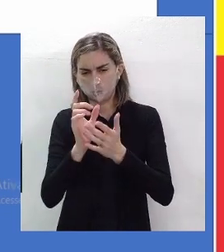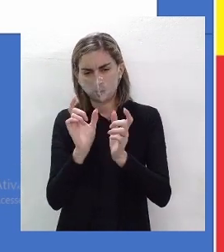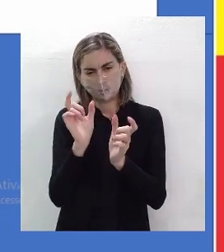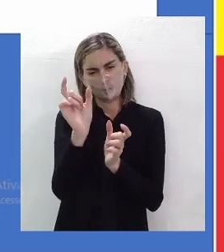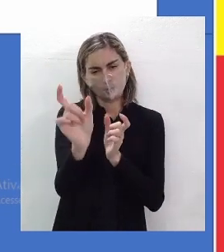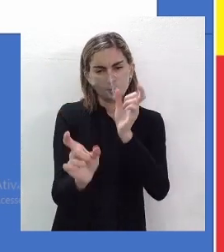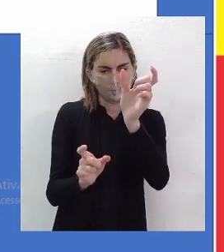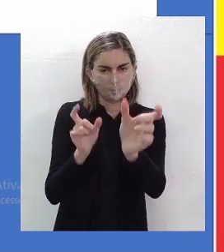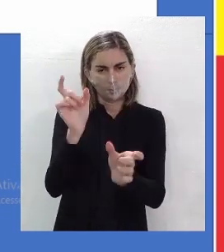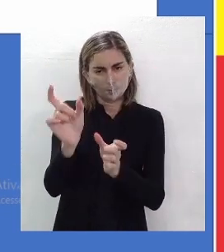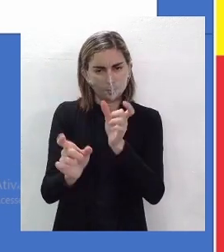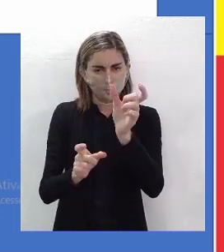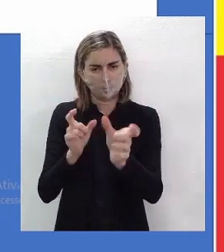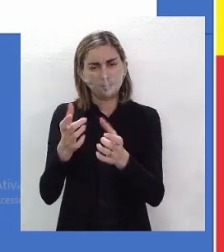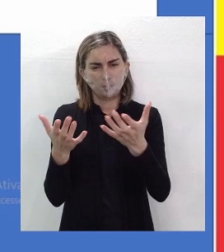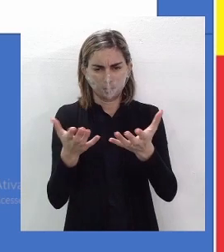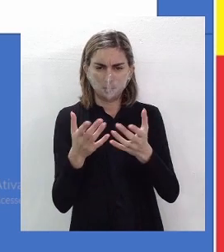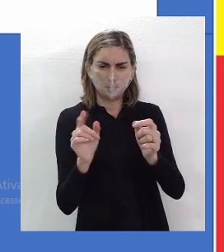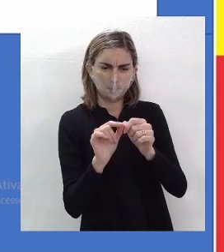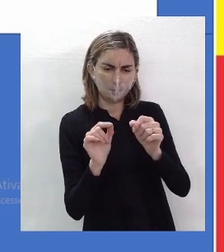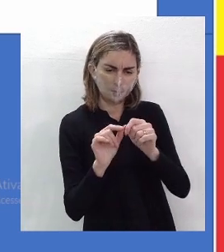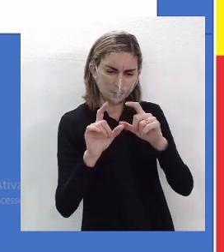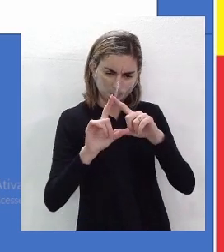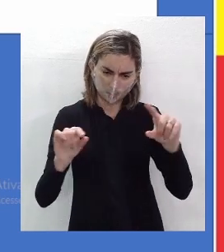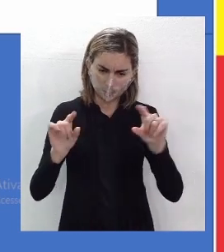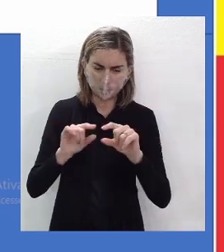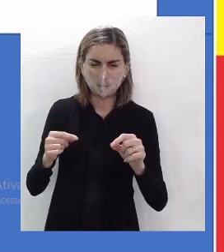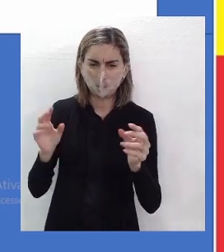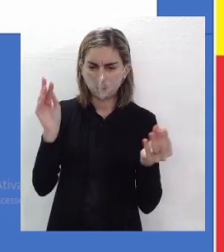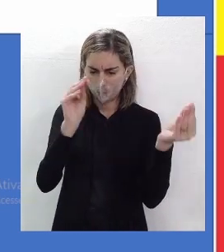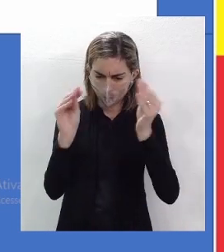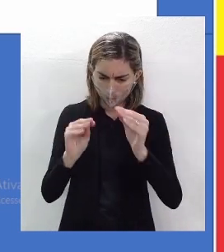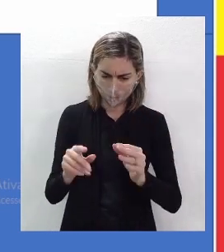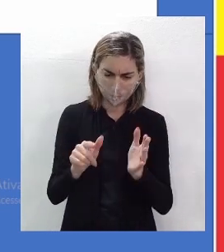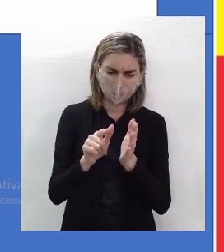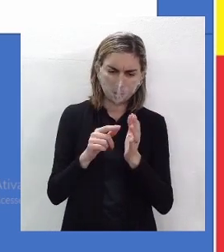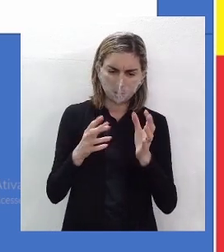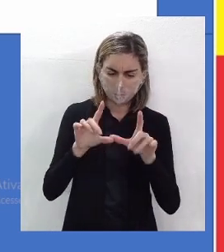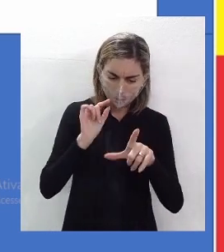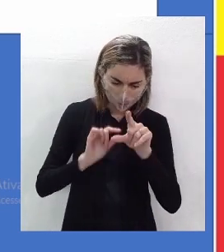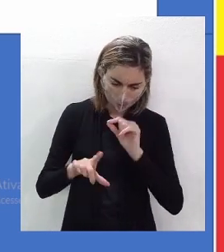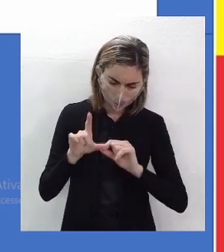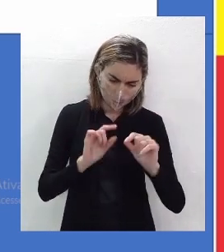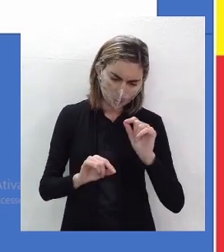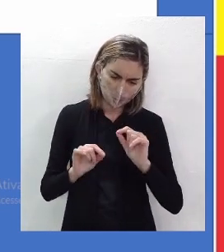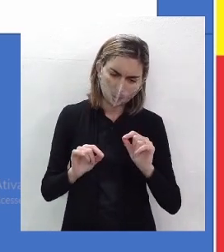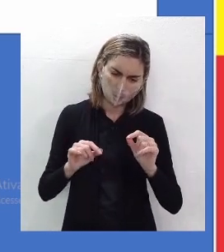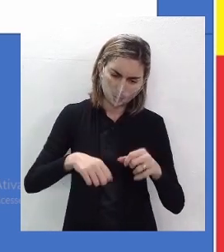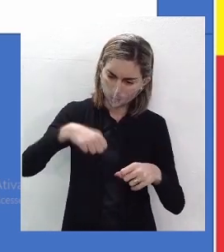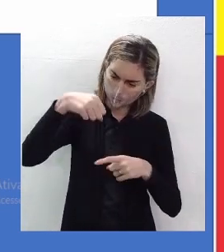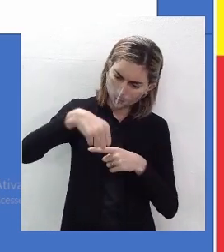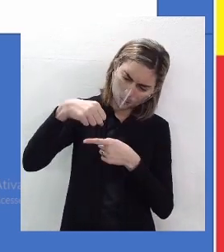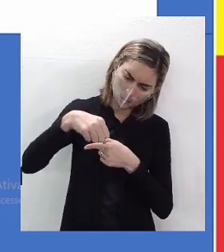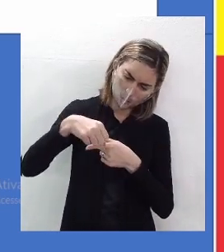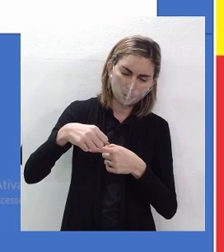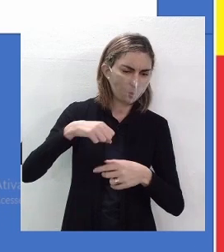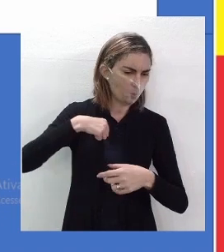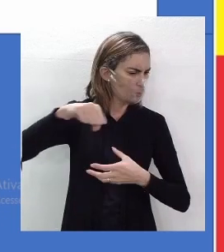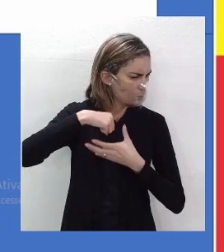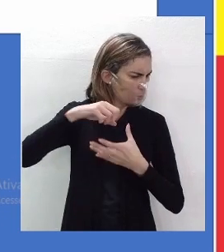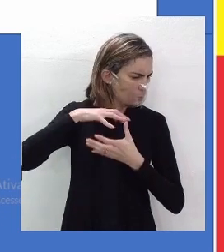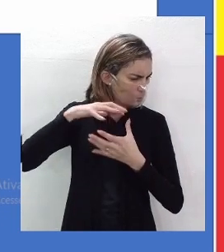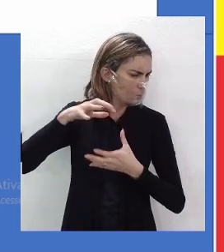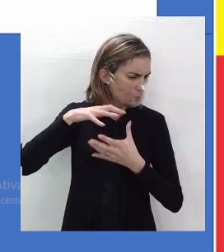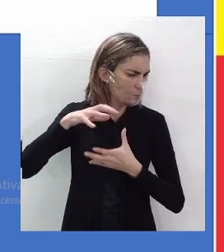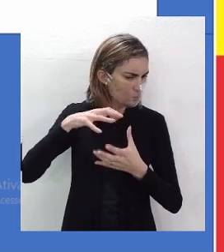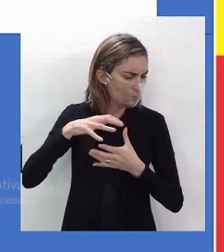algumas palavras que formam esse artigo e coloque todas as palavras escolhidas num saco.